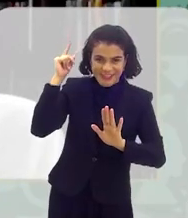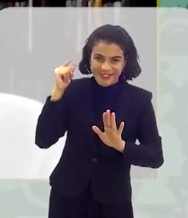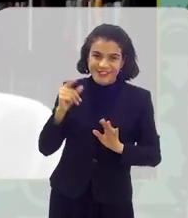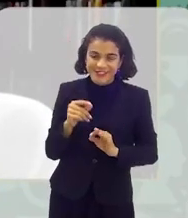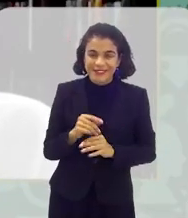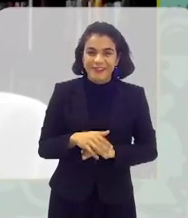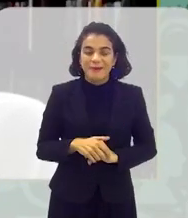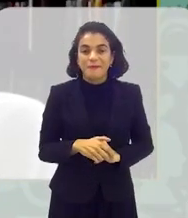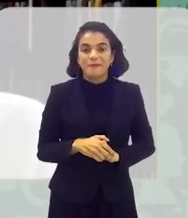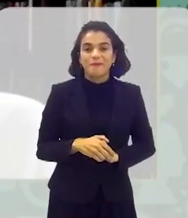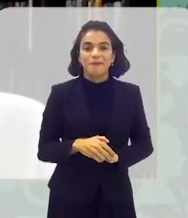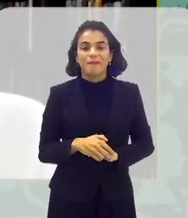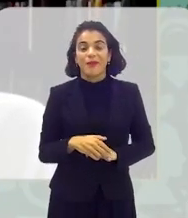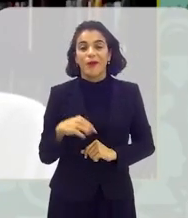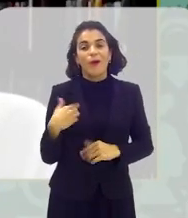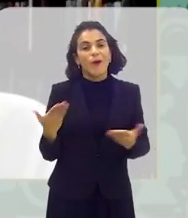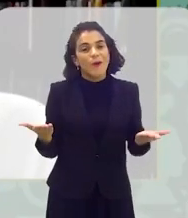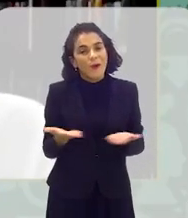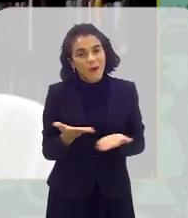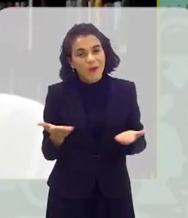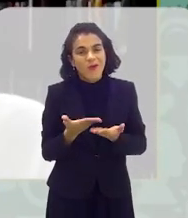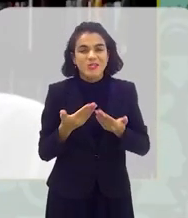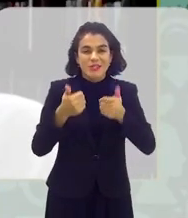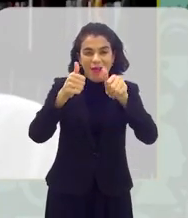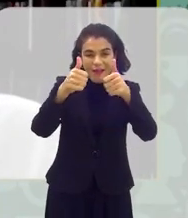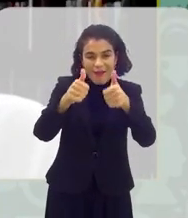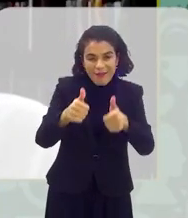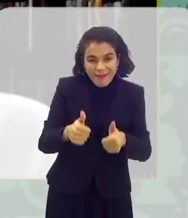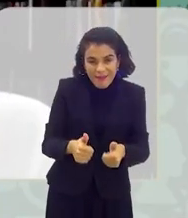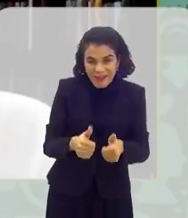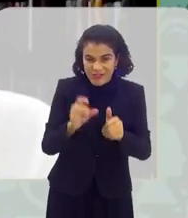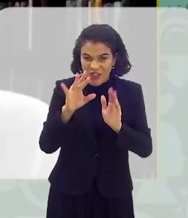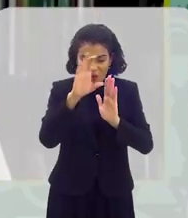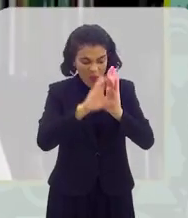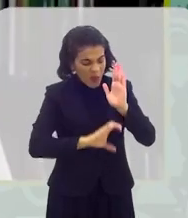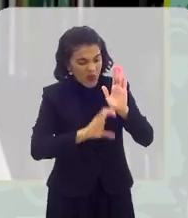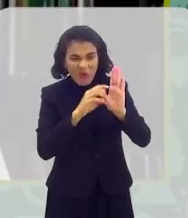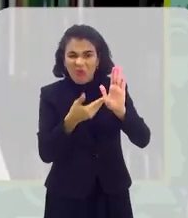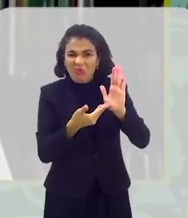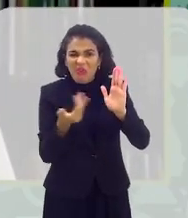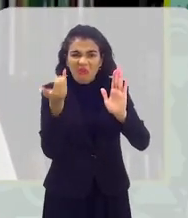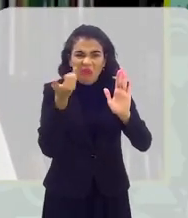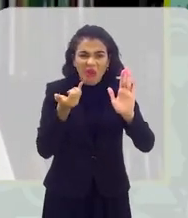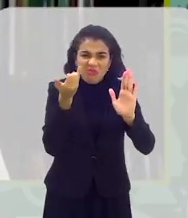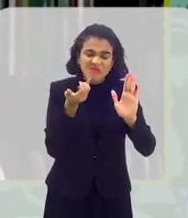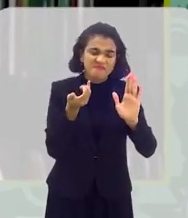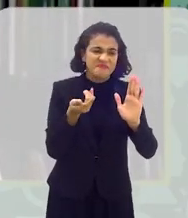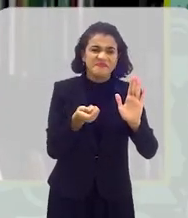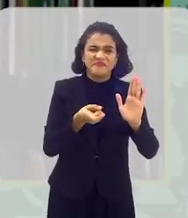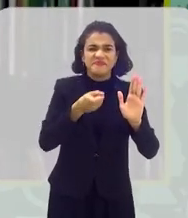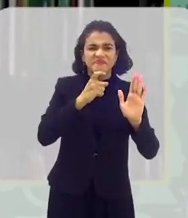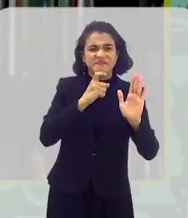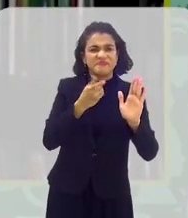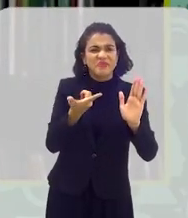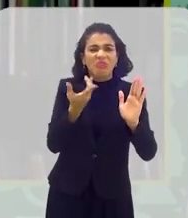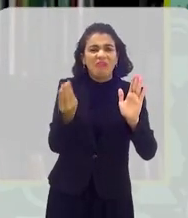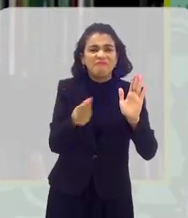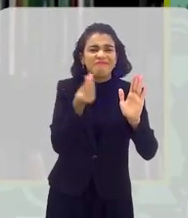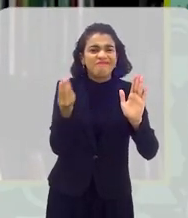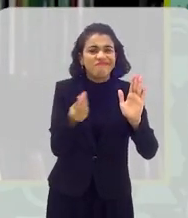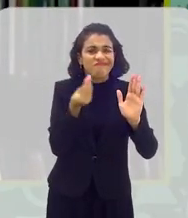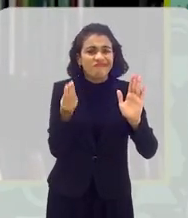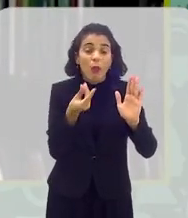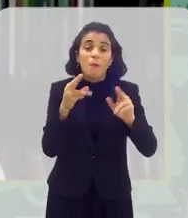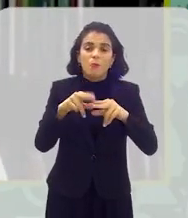luz exatamente né a gente hoje analisar simplesmente por currículo currículo Tem mais informações são frias